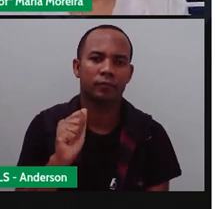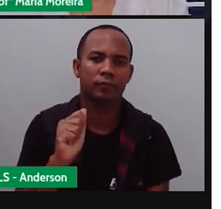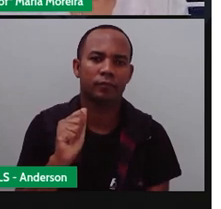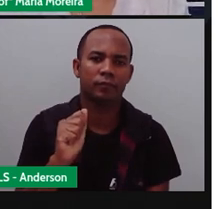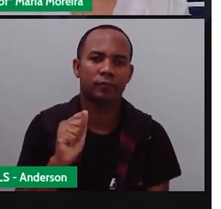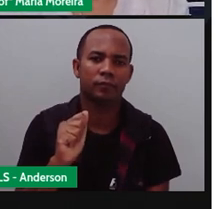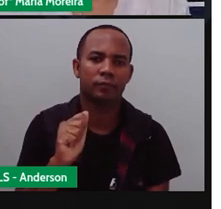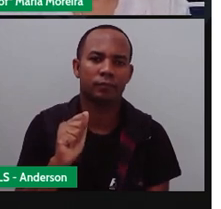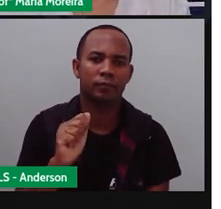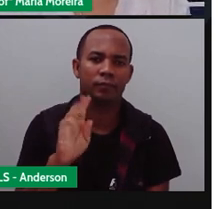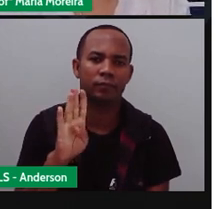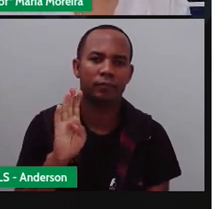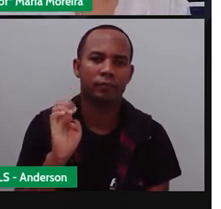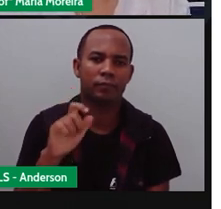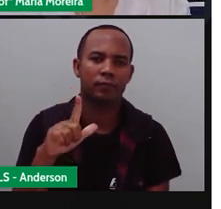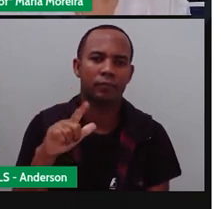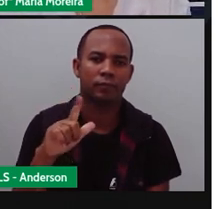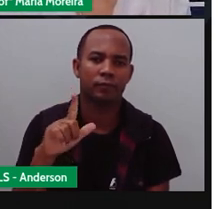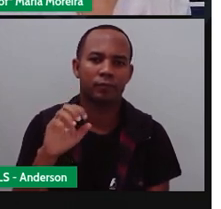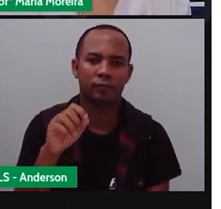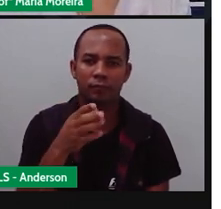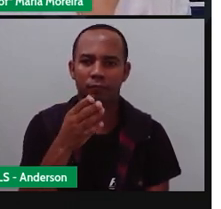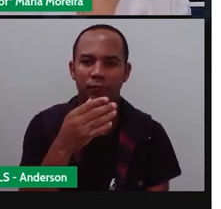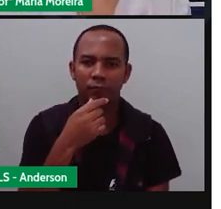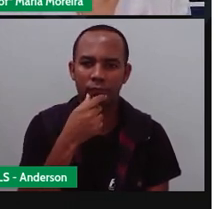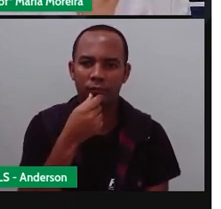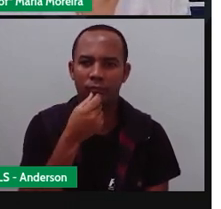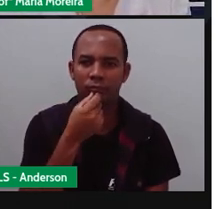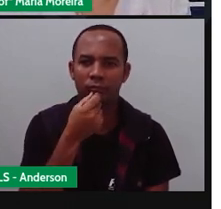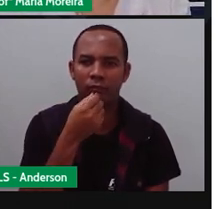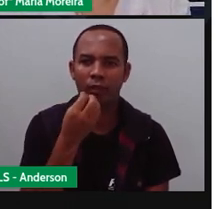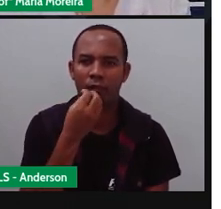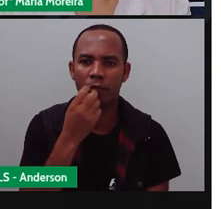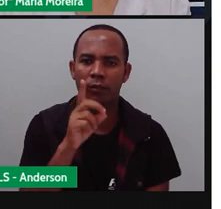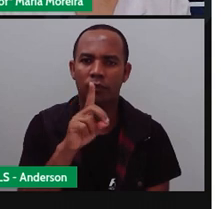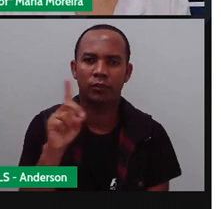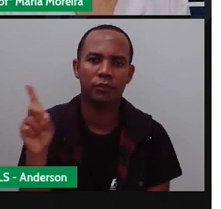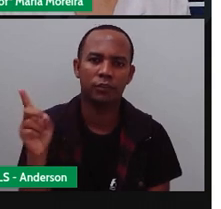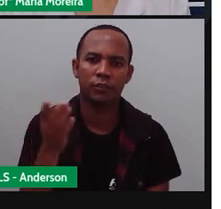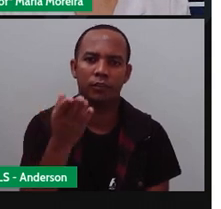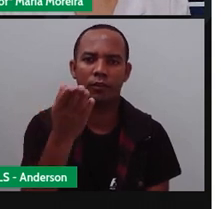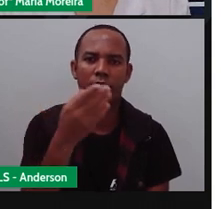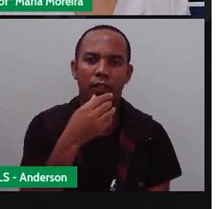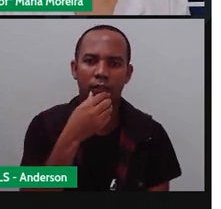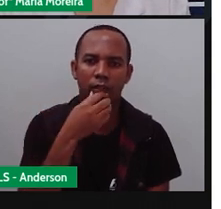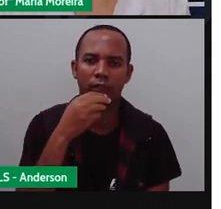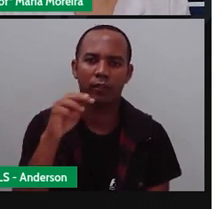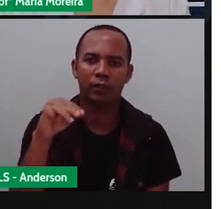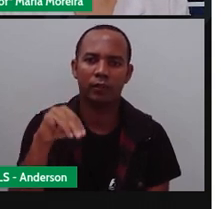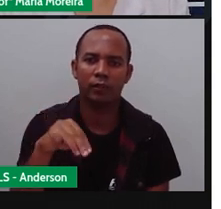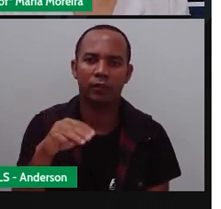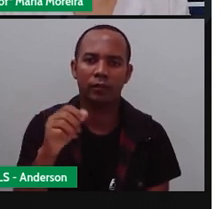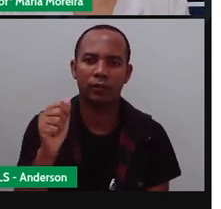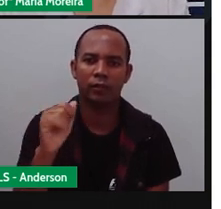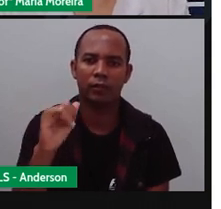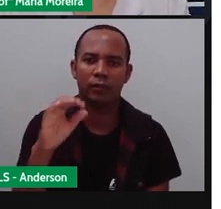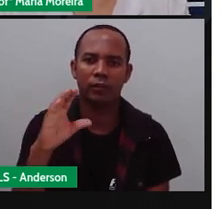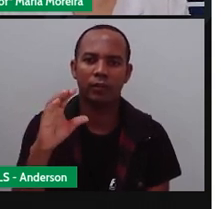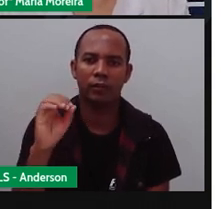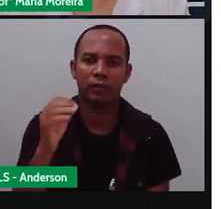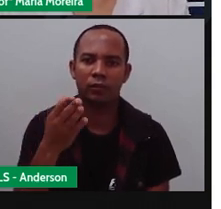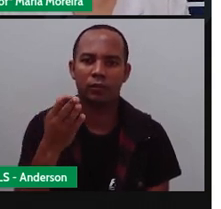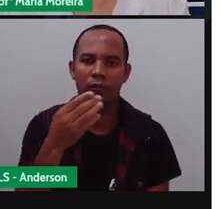beijo a Isabelle para você tá Maicon bom dia pro bom dia boa tarde boa noite